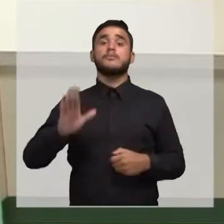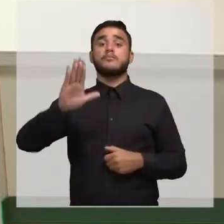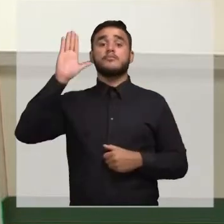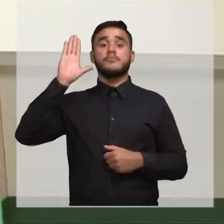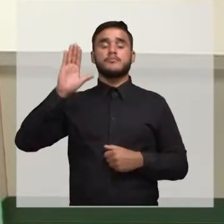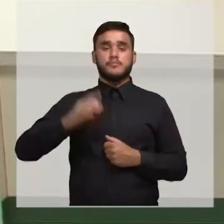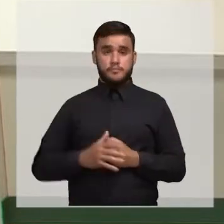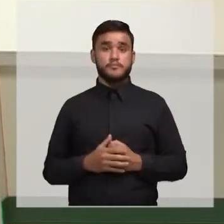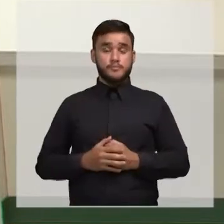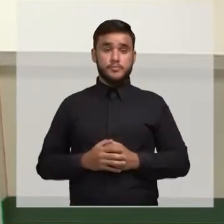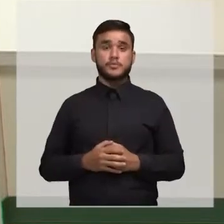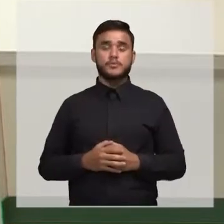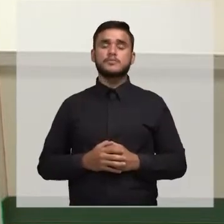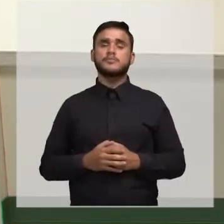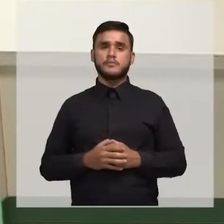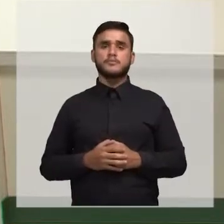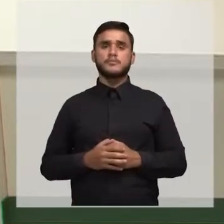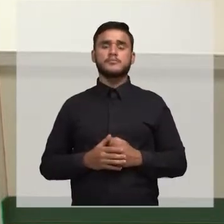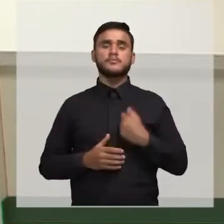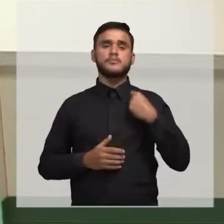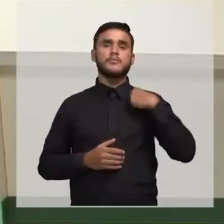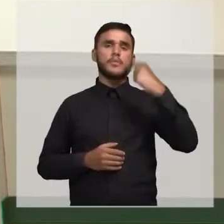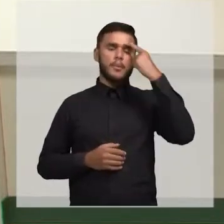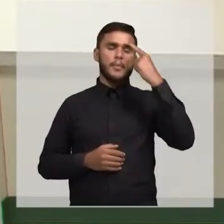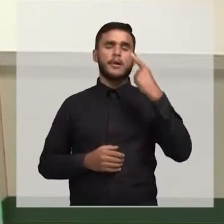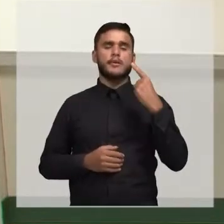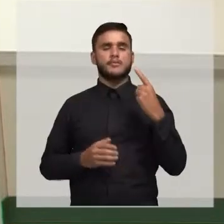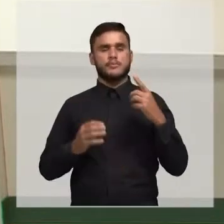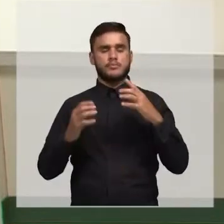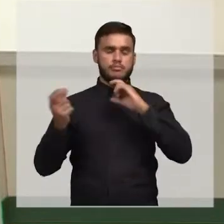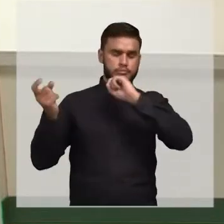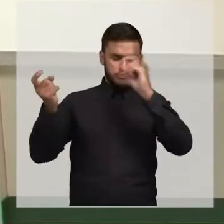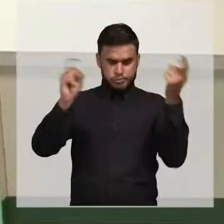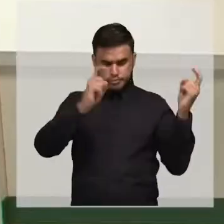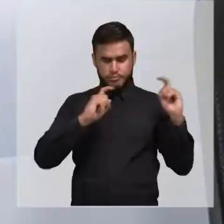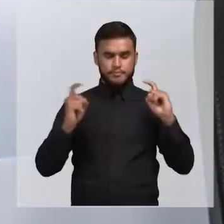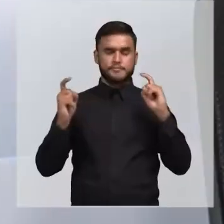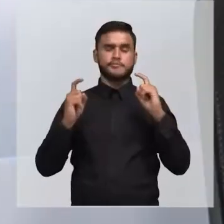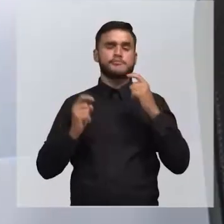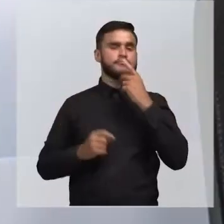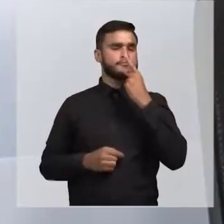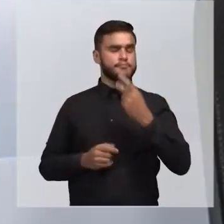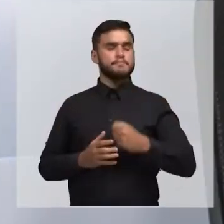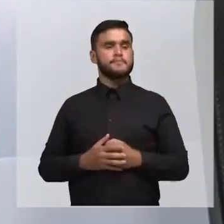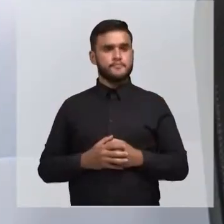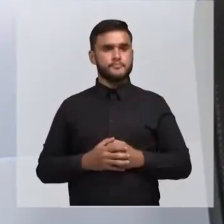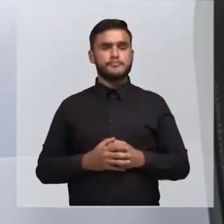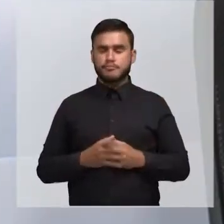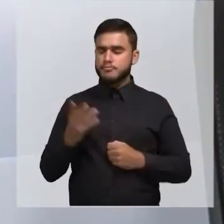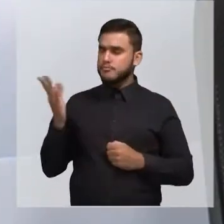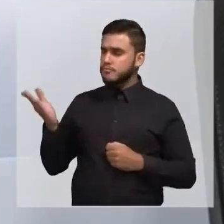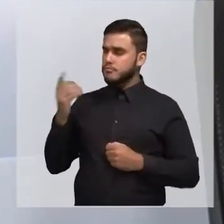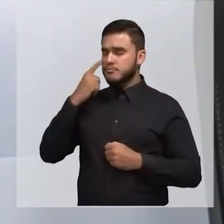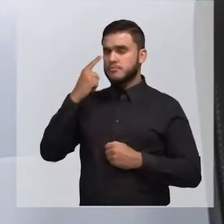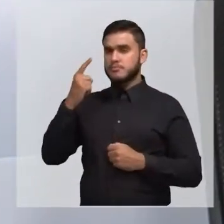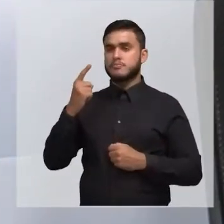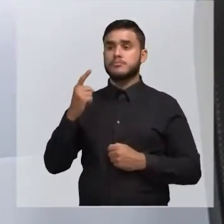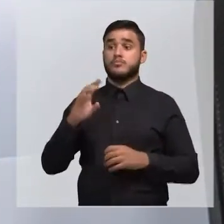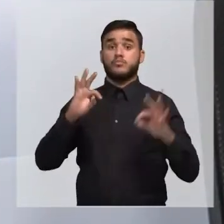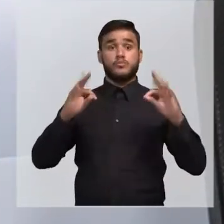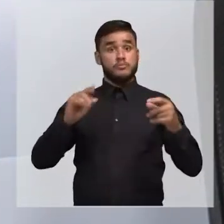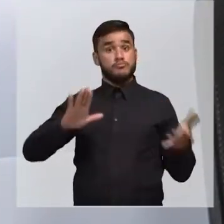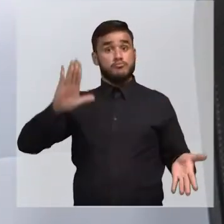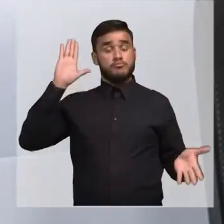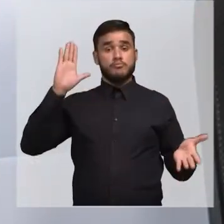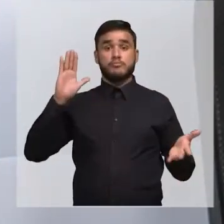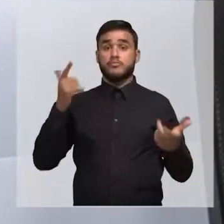Mauro foi porque teve o candidato que foi lançado pela base governista não tinha um apoio